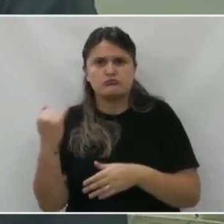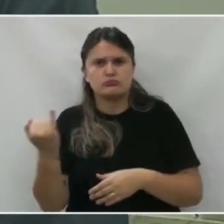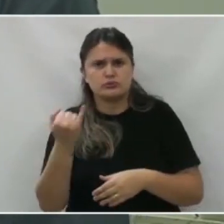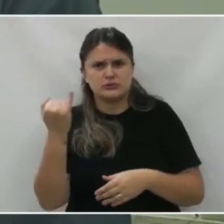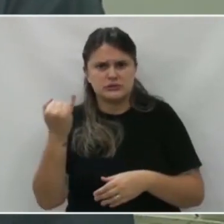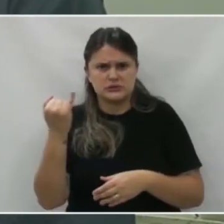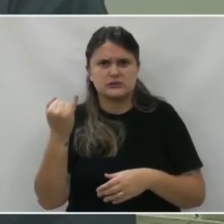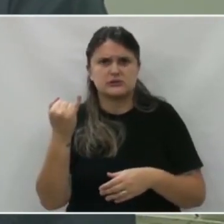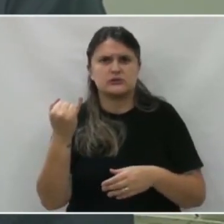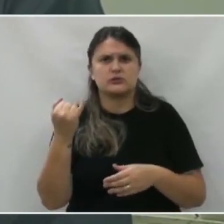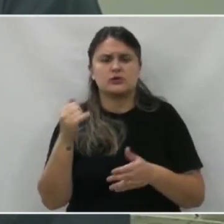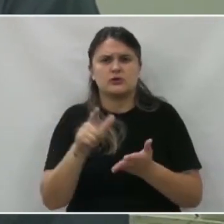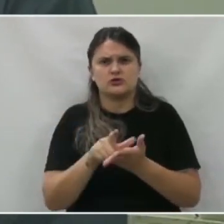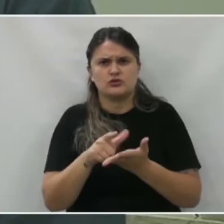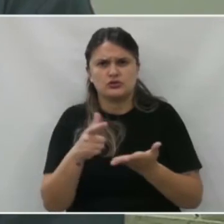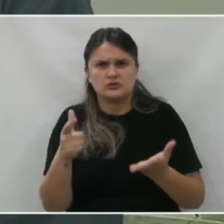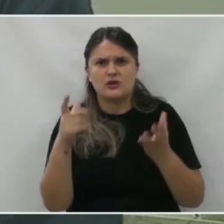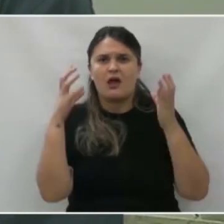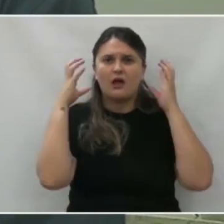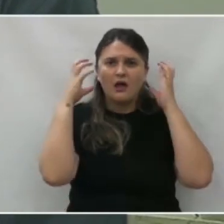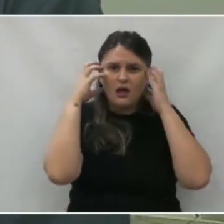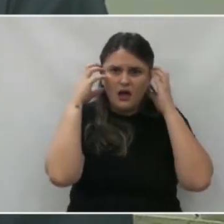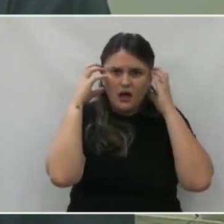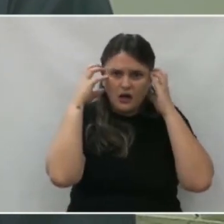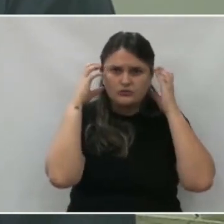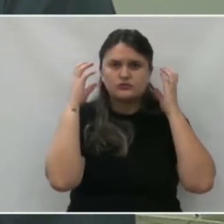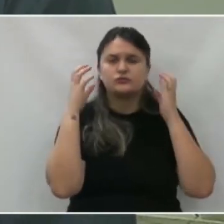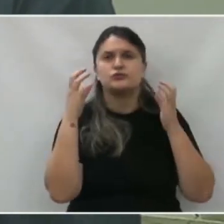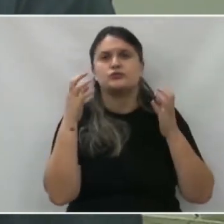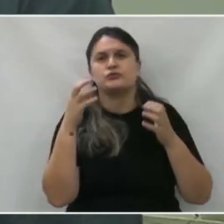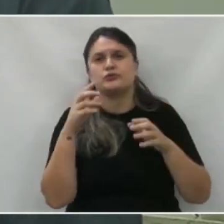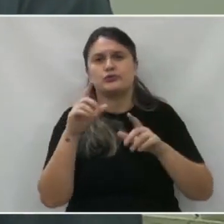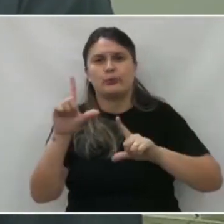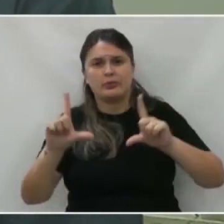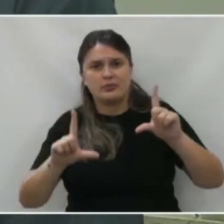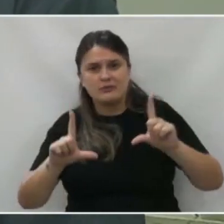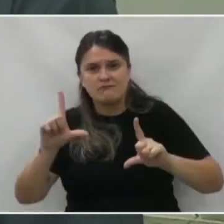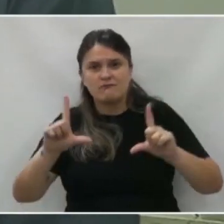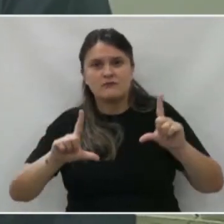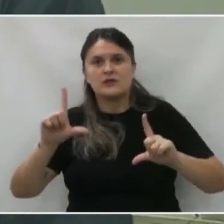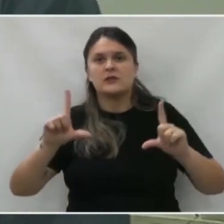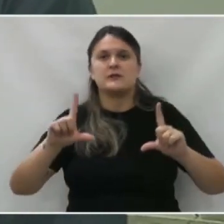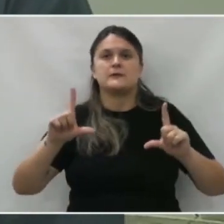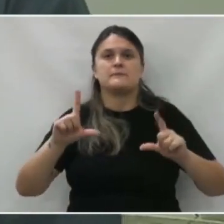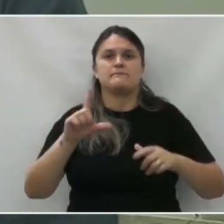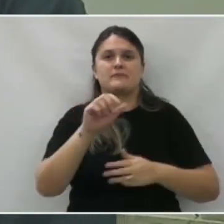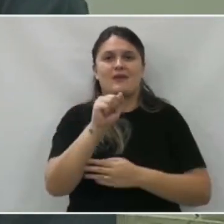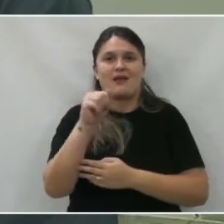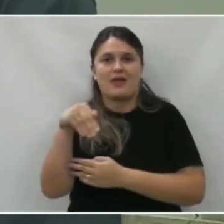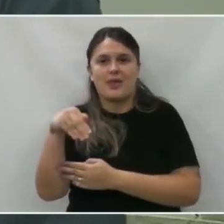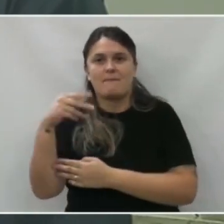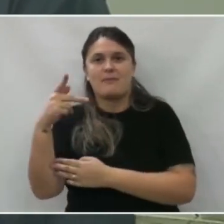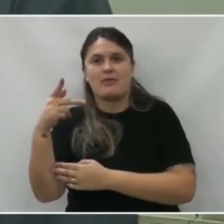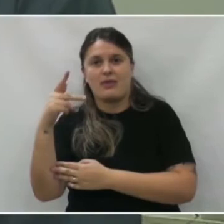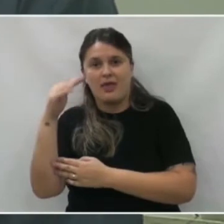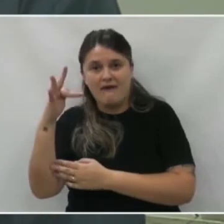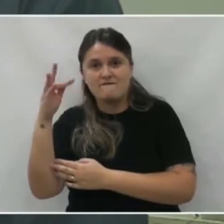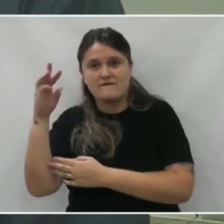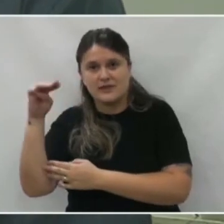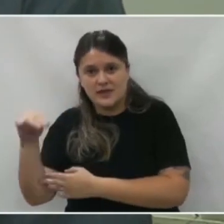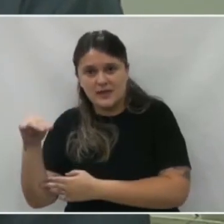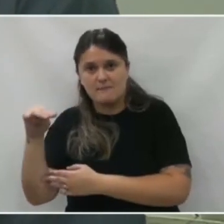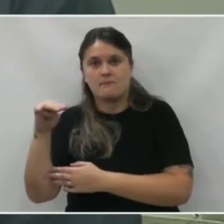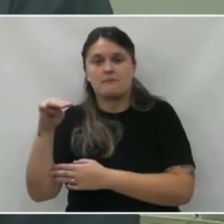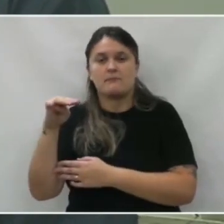da nossa imprensa. As nossas rádios, a nossa TV, AM, FM,